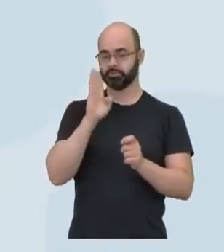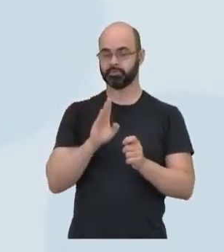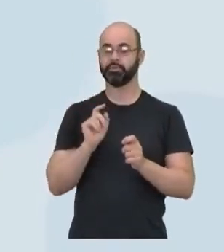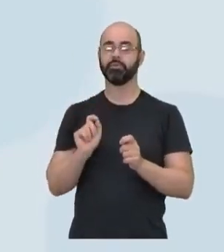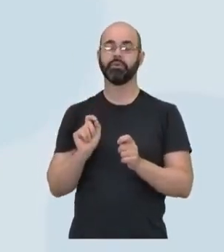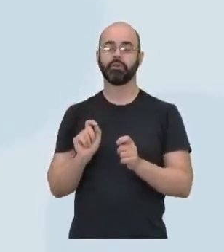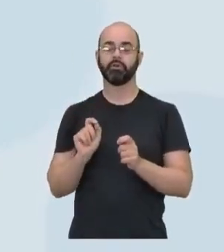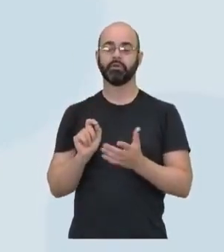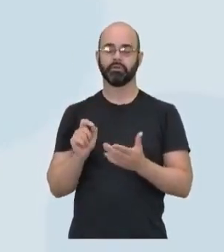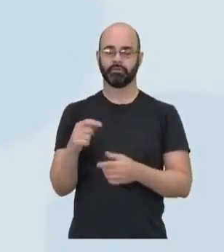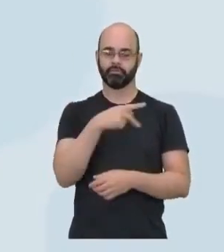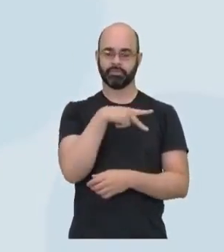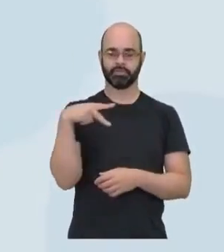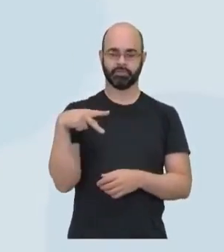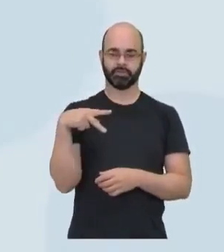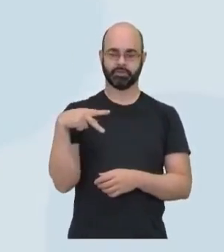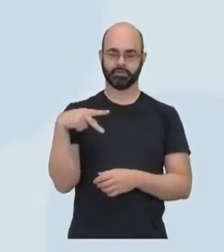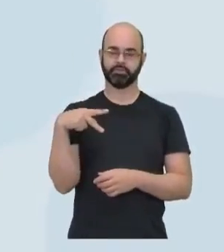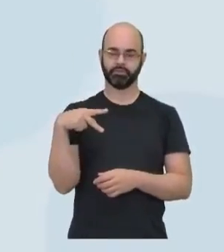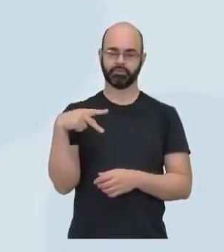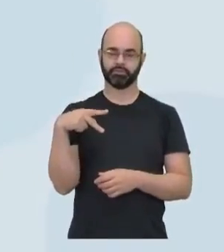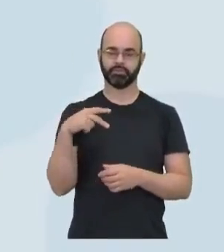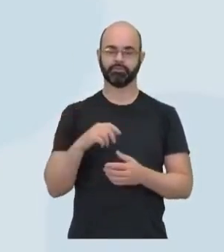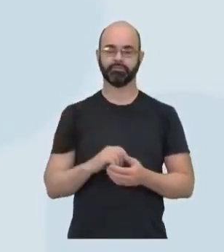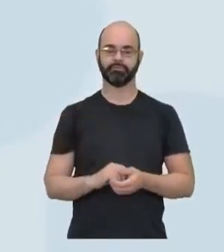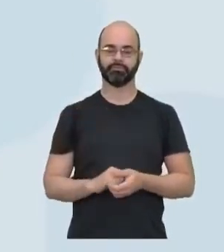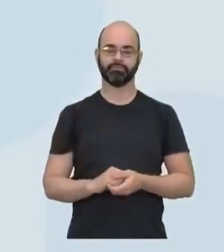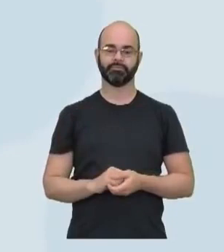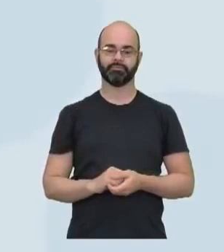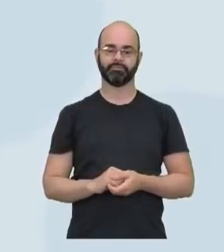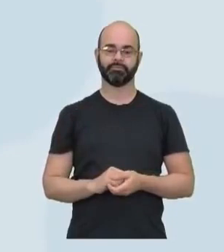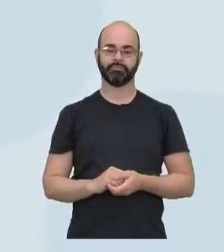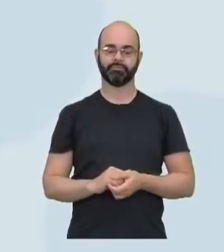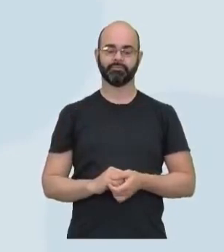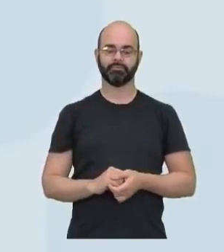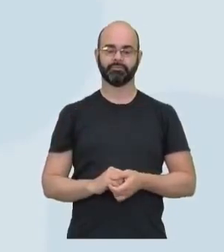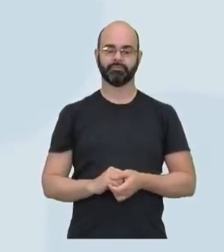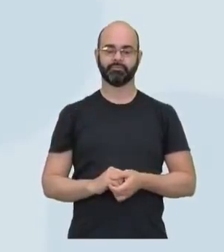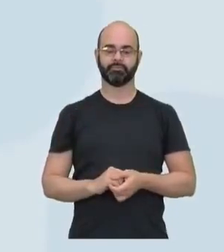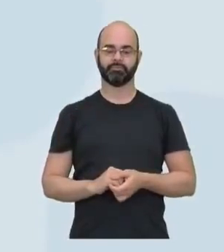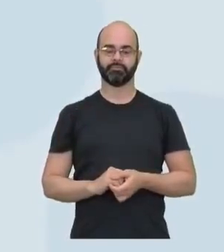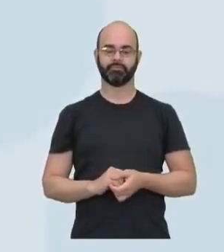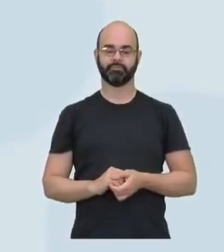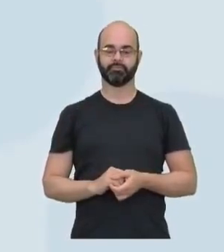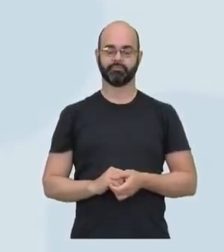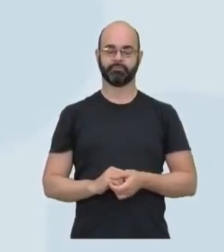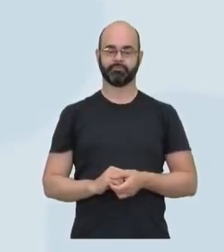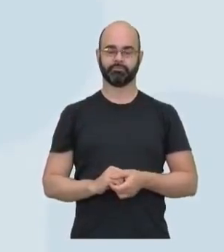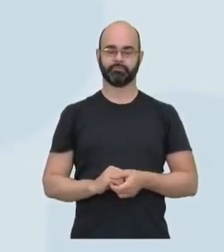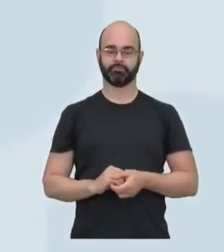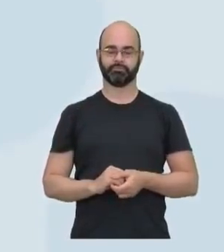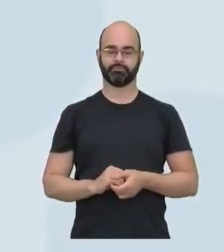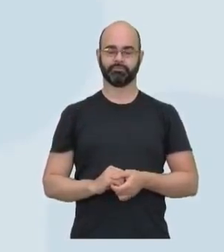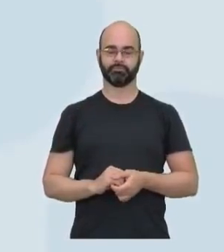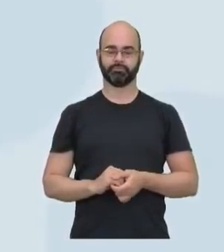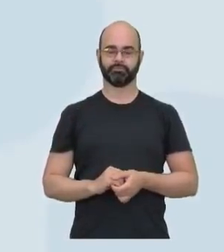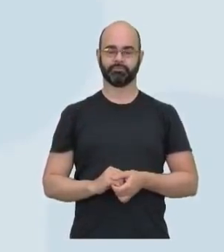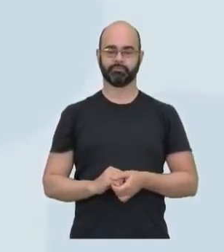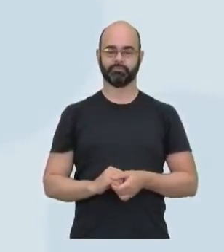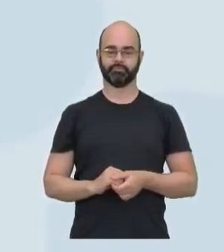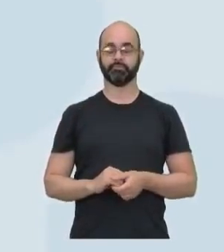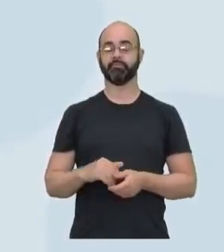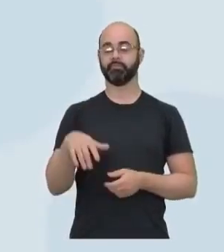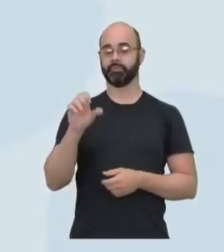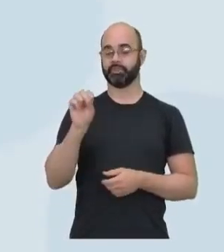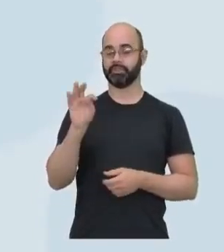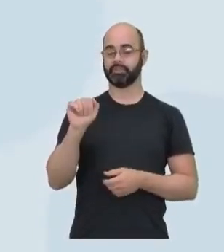Protoni? Presidente. É o presidente da República. Para que exista esse Estado político, é necessário que